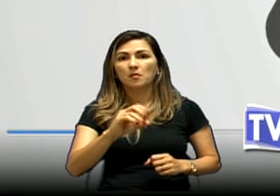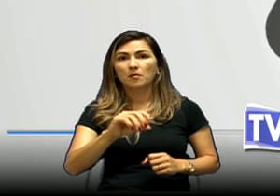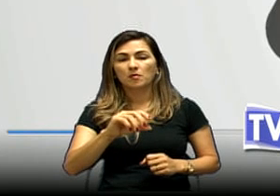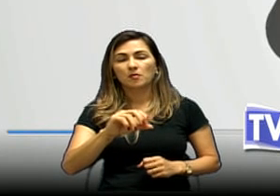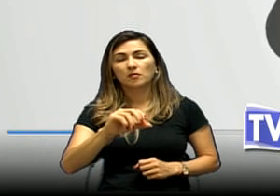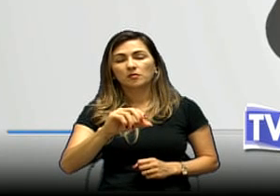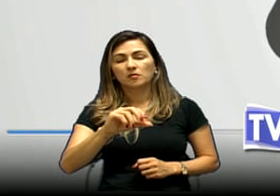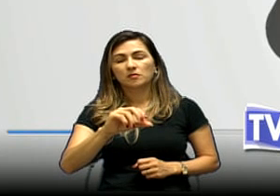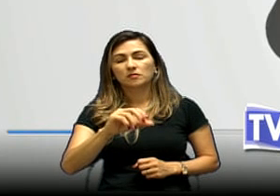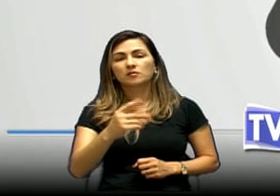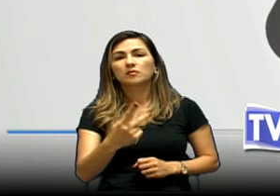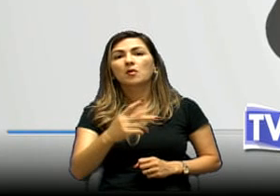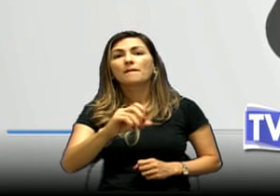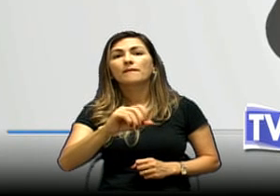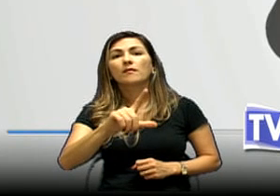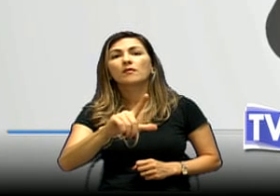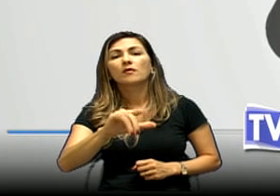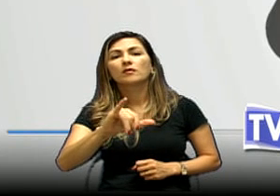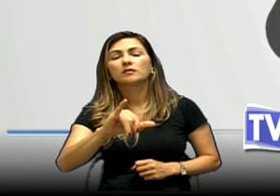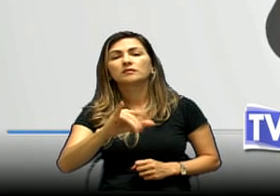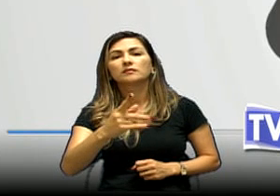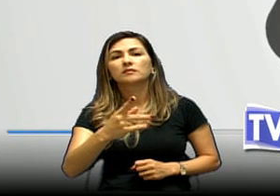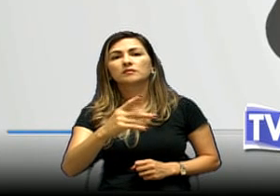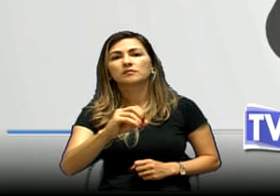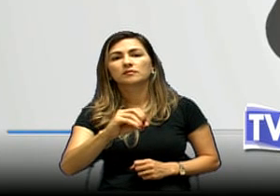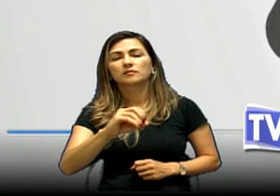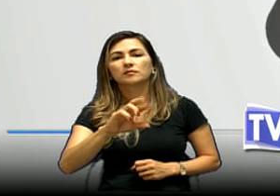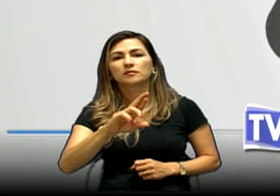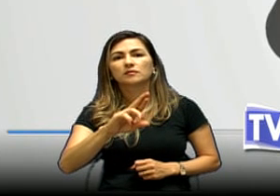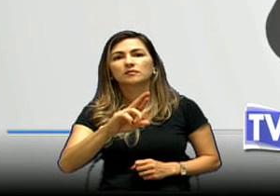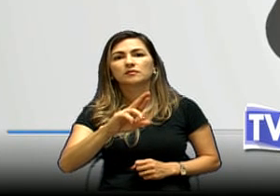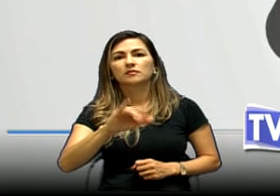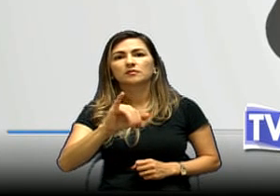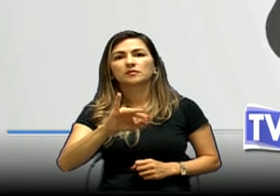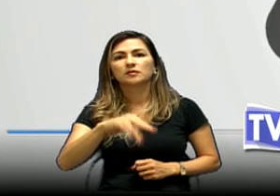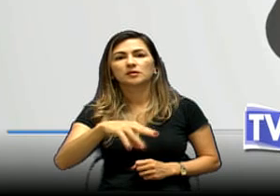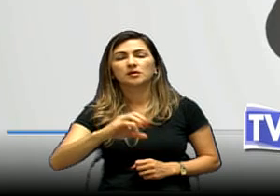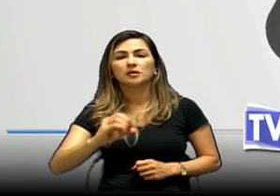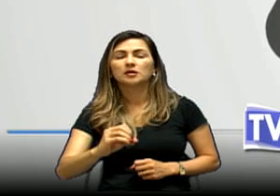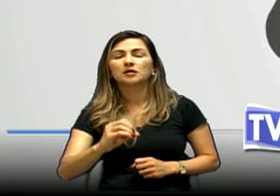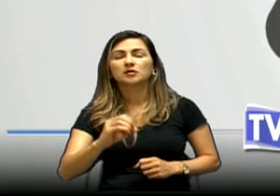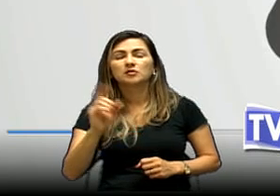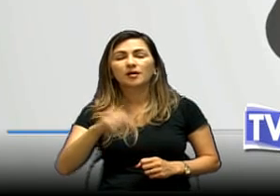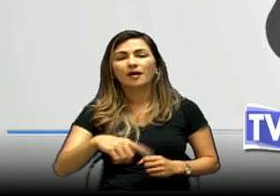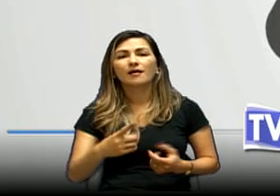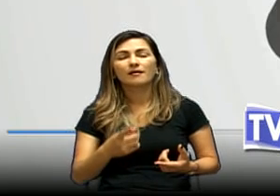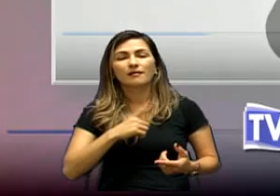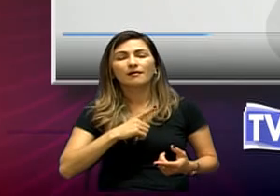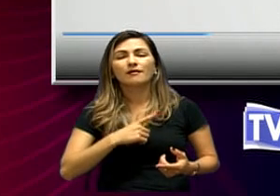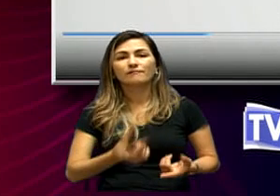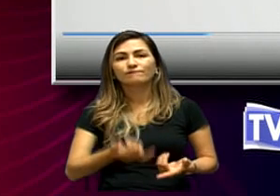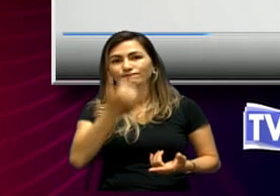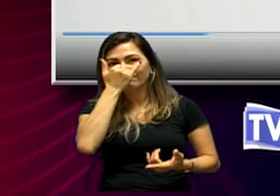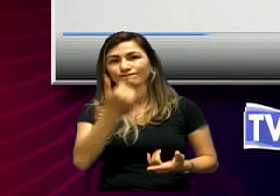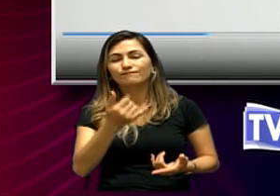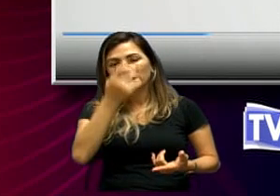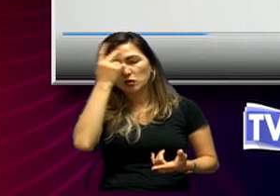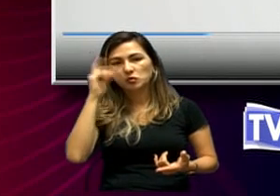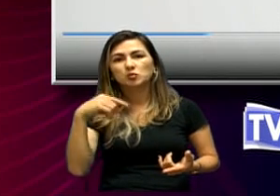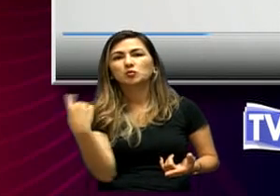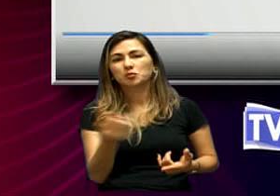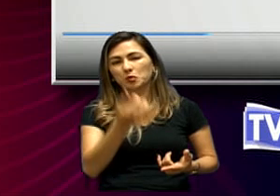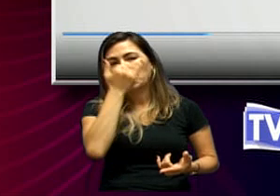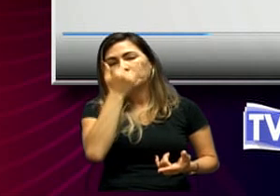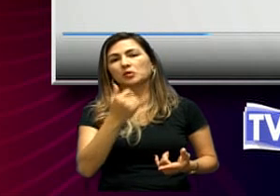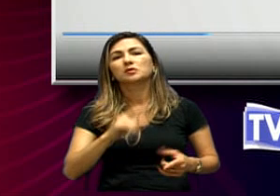é o poliestireno, que é esse que é altamente impactante para o meio ambiente, para o ser humano e para todos os seres vivos,